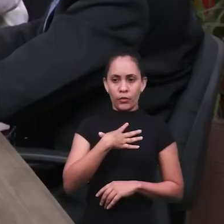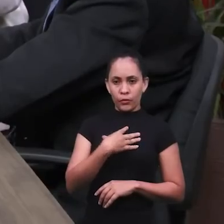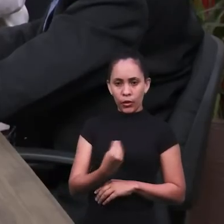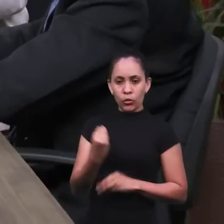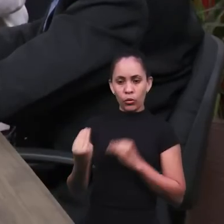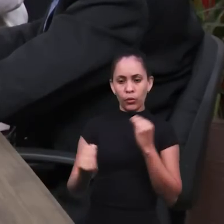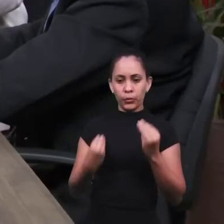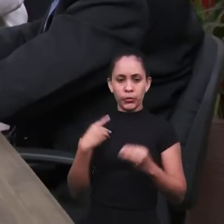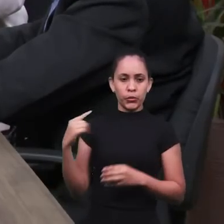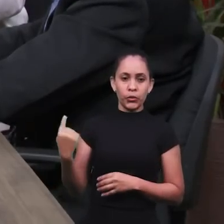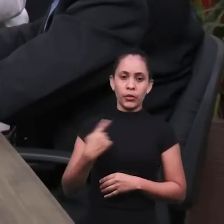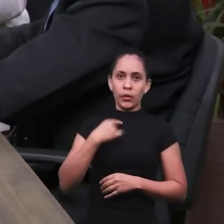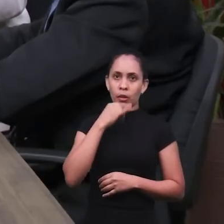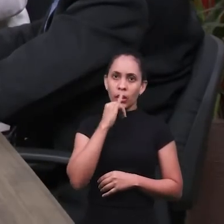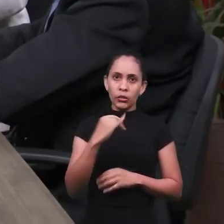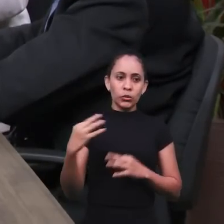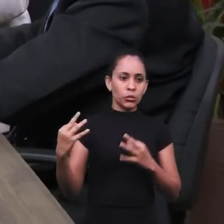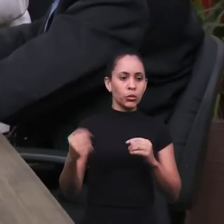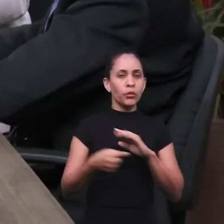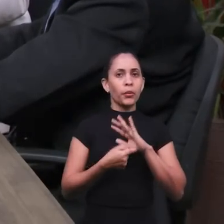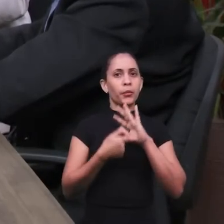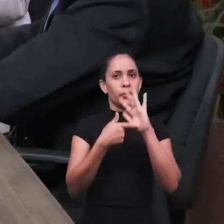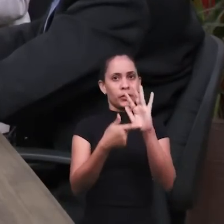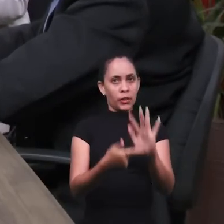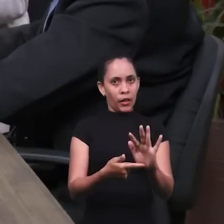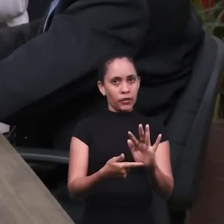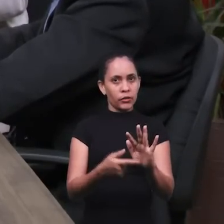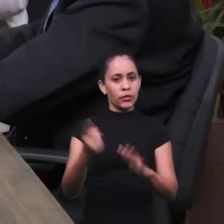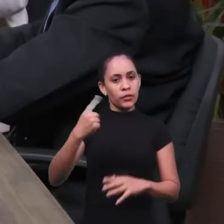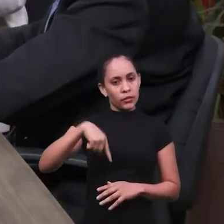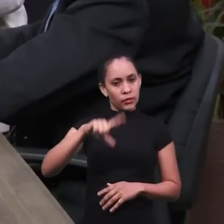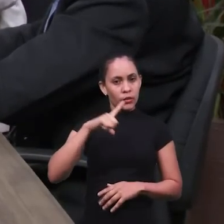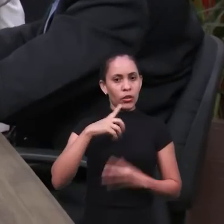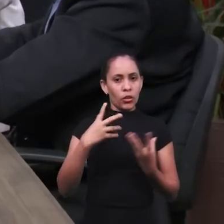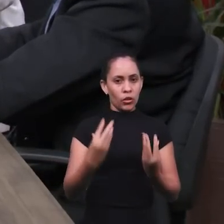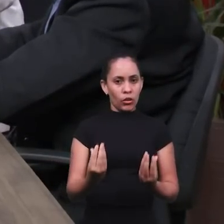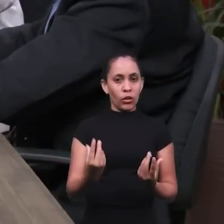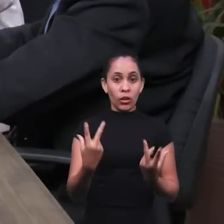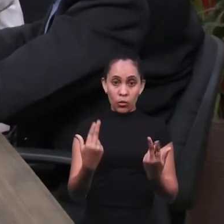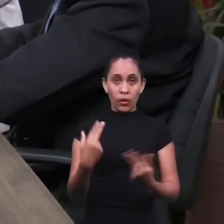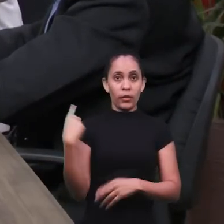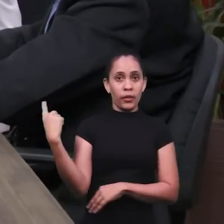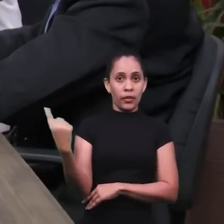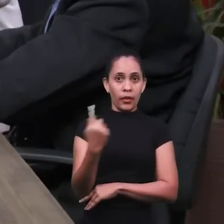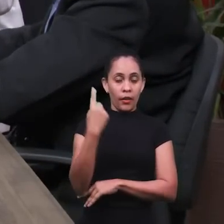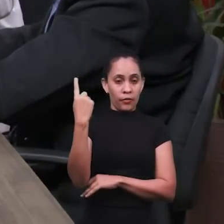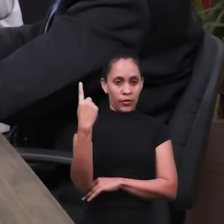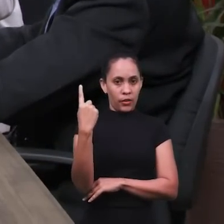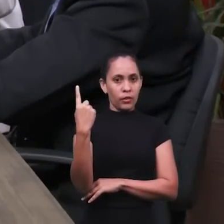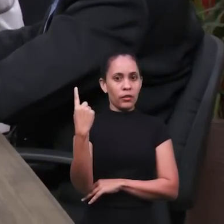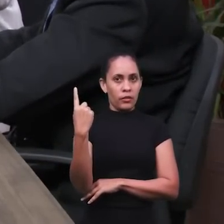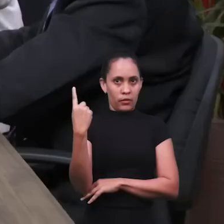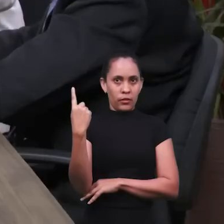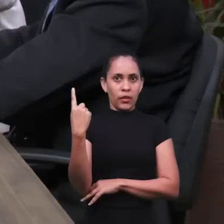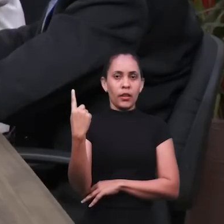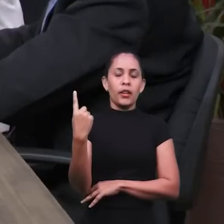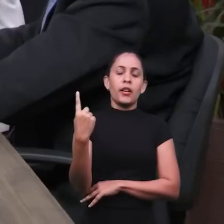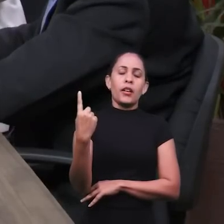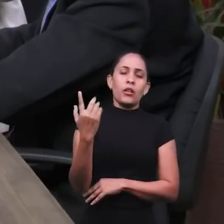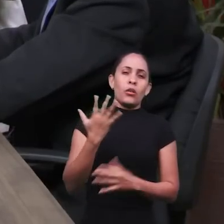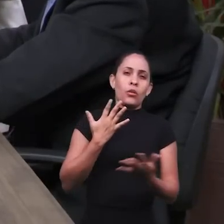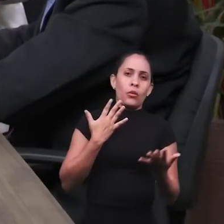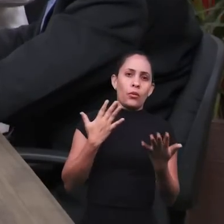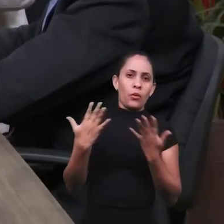da maneira como nós lidamos com ele e fazemos tudo aquilo que foi trazido aqui, eles vão ser como Davi. Na hora que os Golias se levantarem na faculdade,